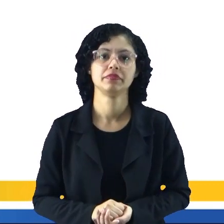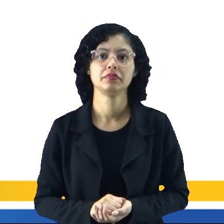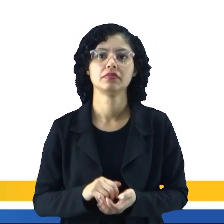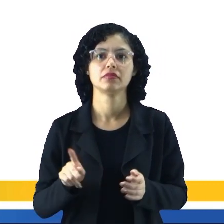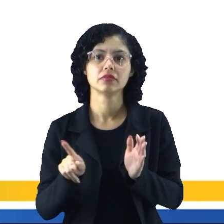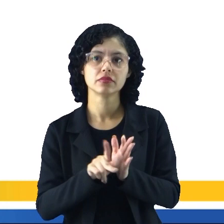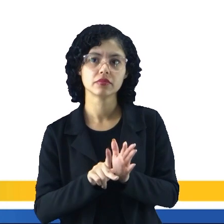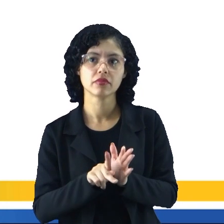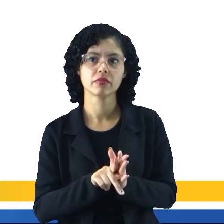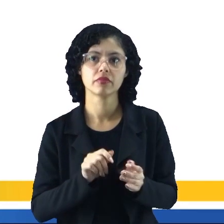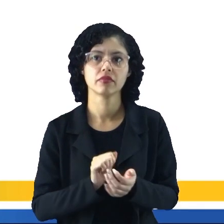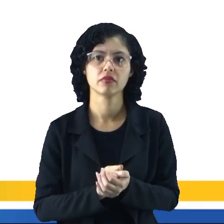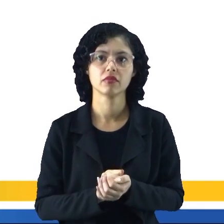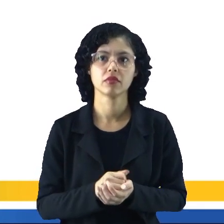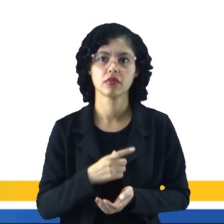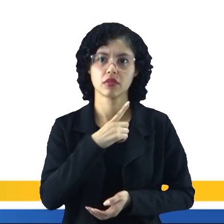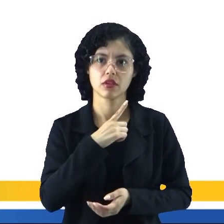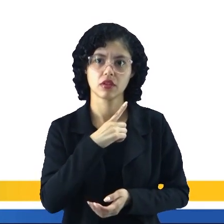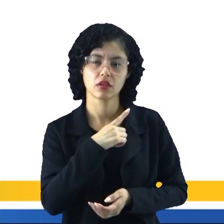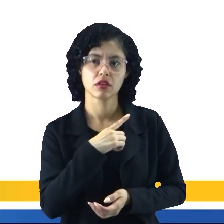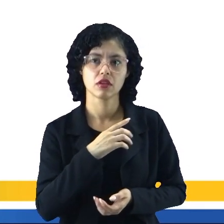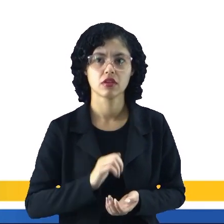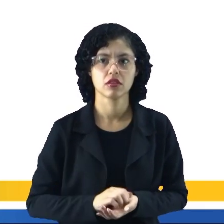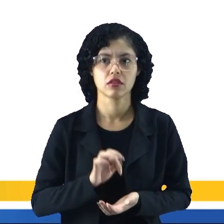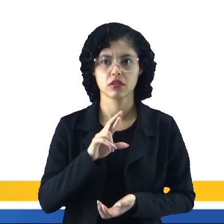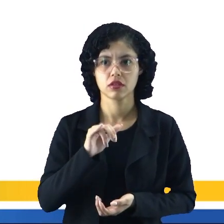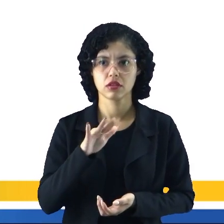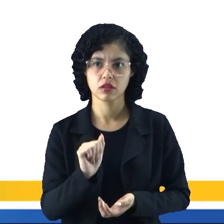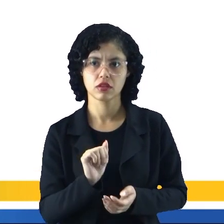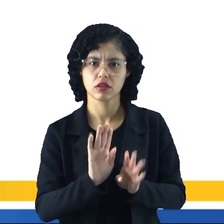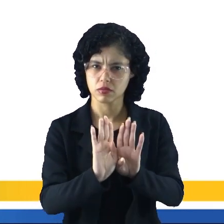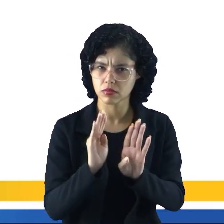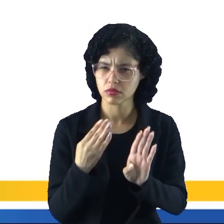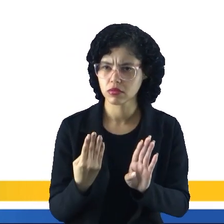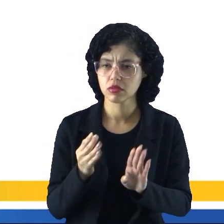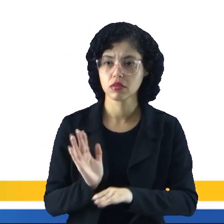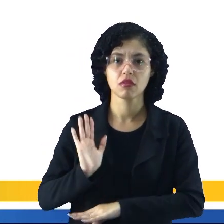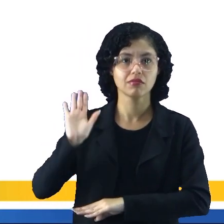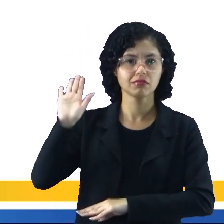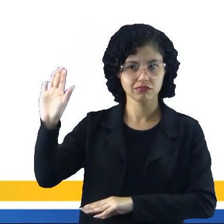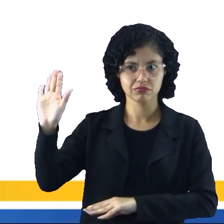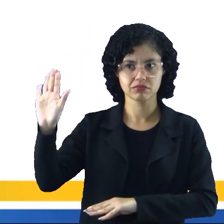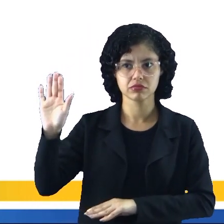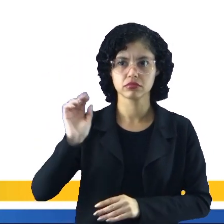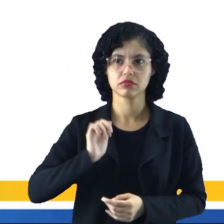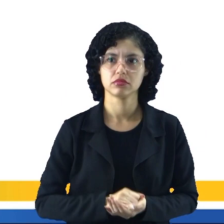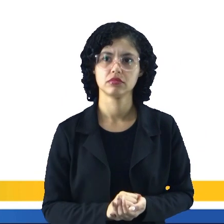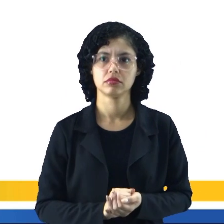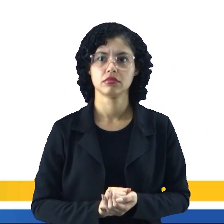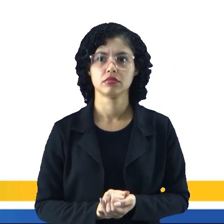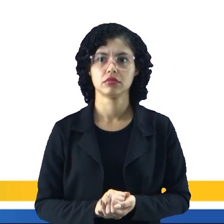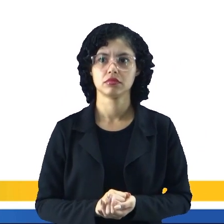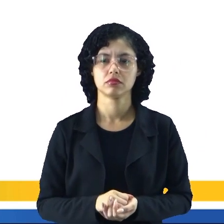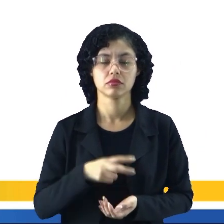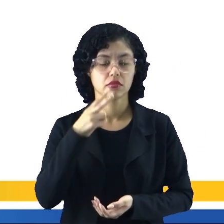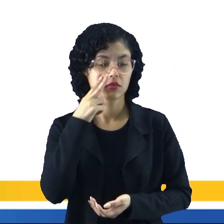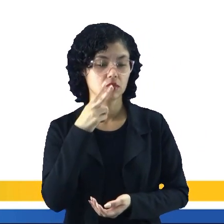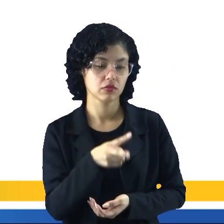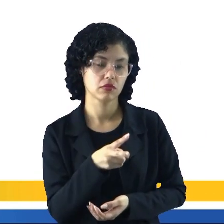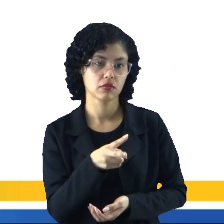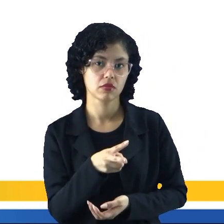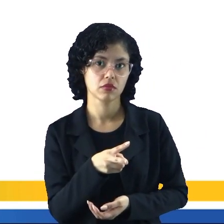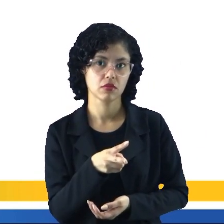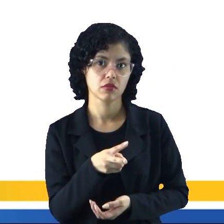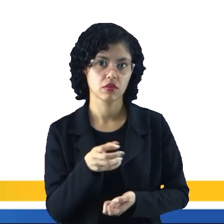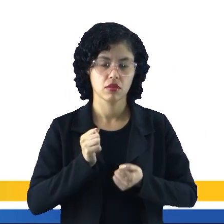remediável desespero Fortunato a porta onde ficara saboreou tranquilo